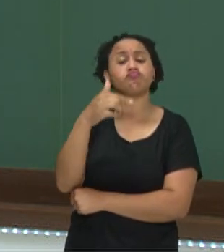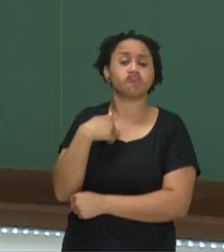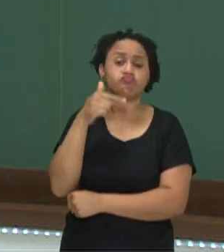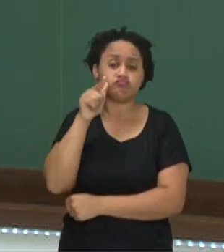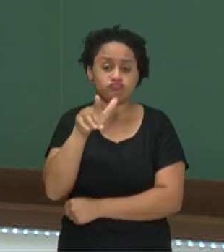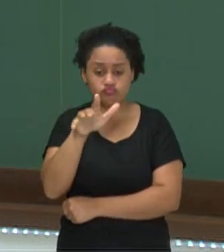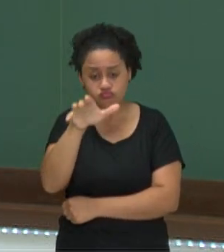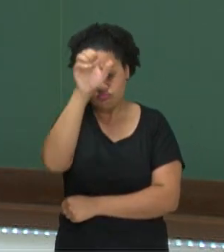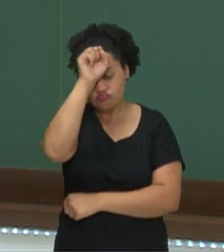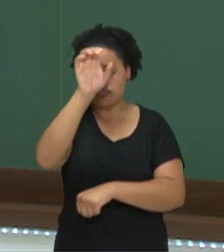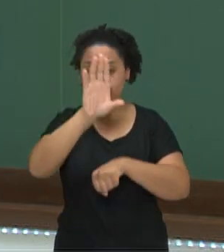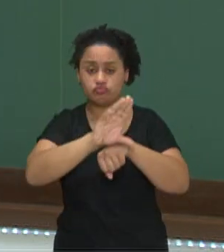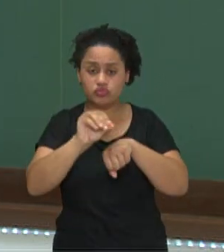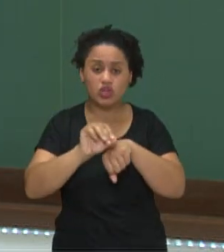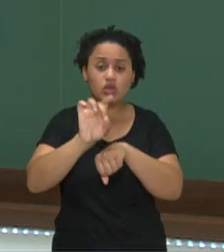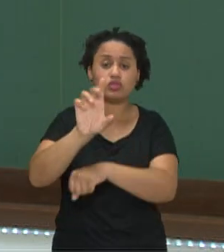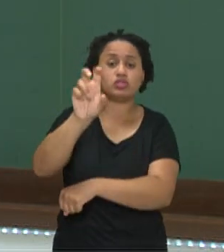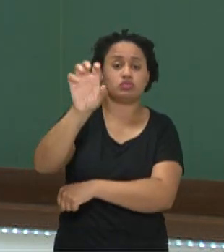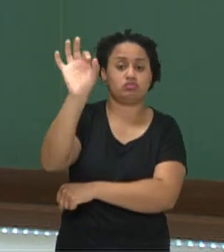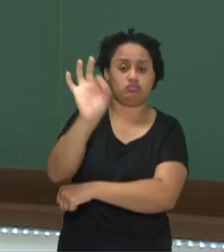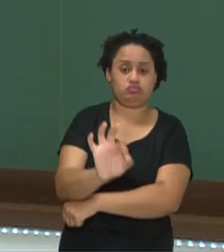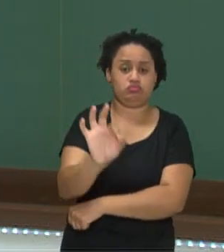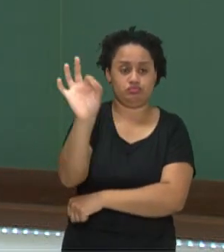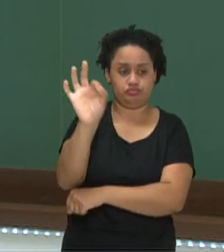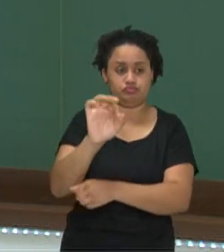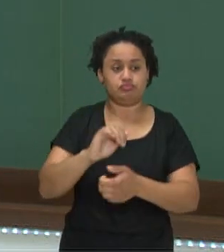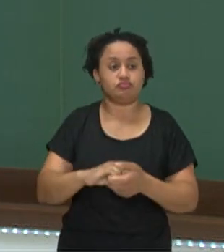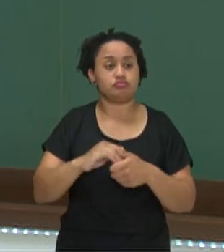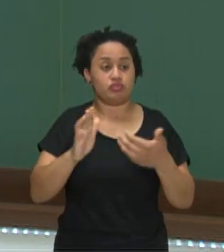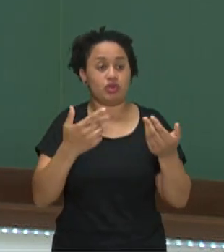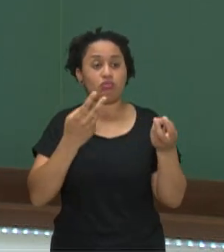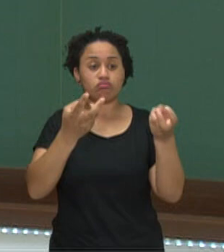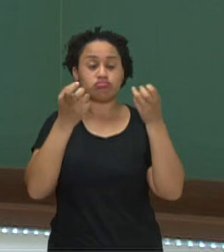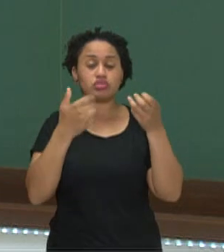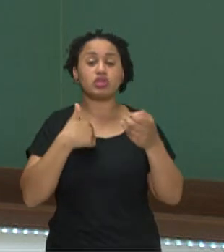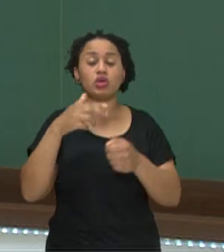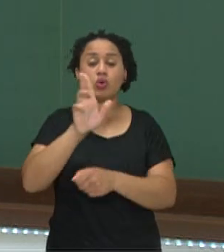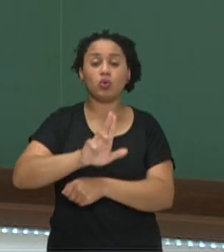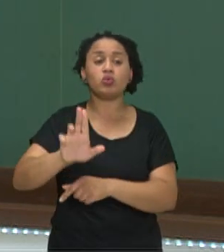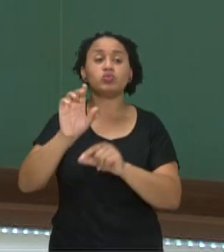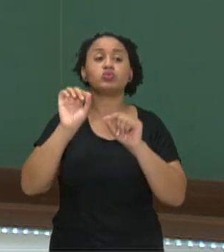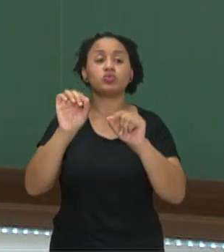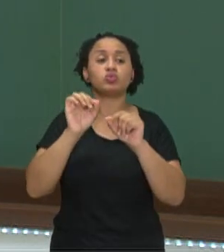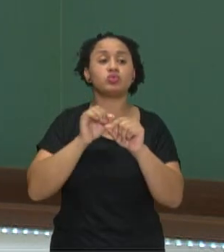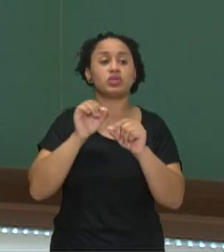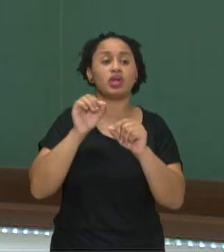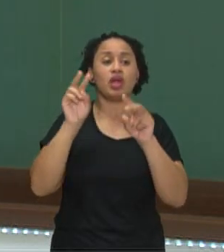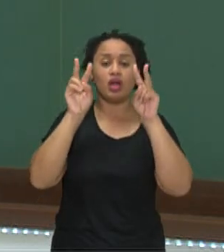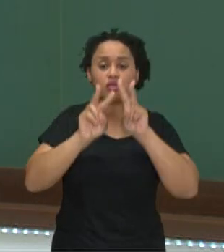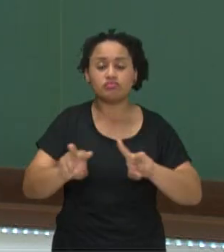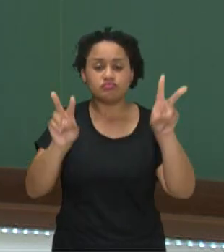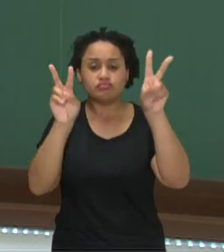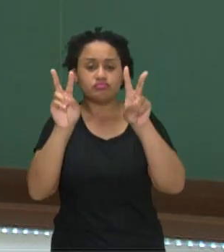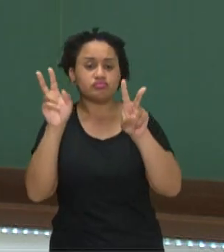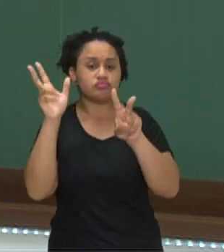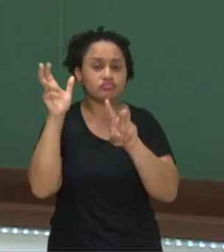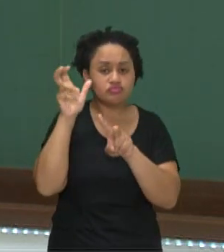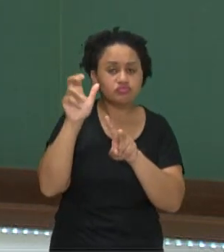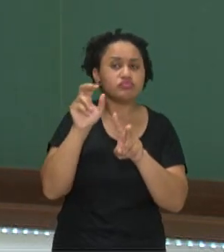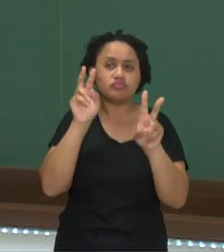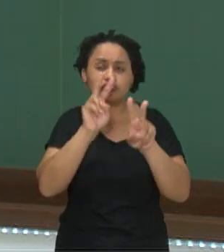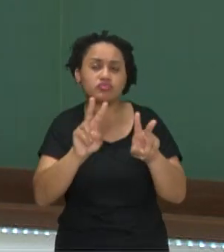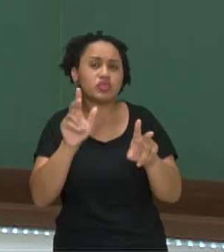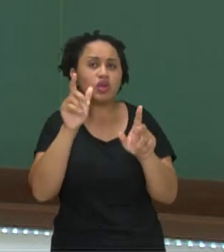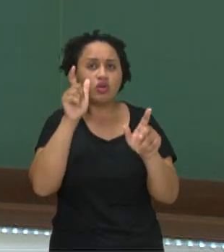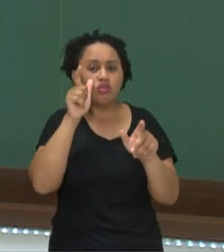como conhecimento 5%. Então vejam aqui, né? Quando eu utilizo recursos audiovisuais, uma imagem, né? Uma cena